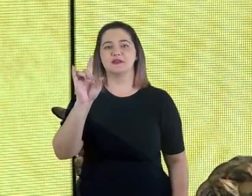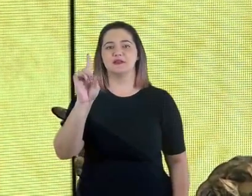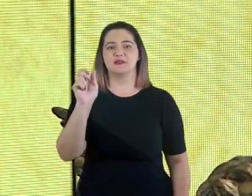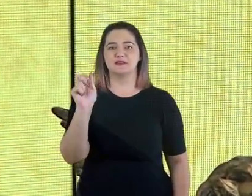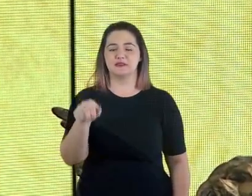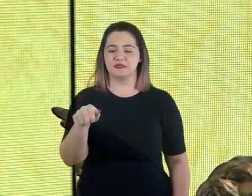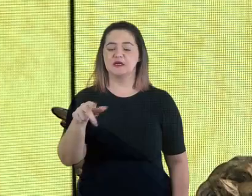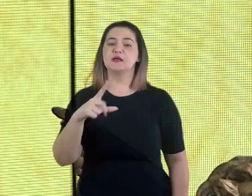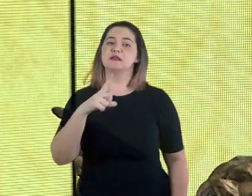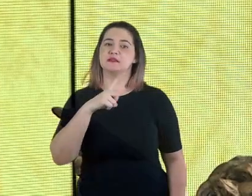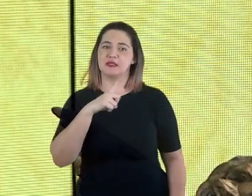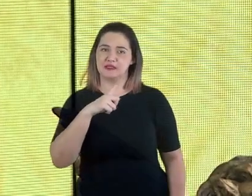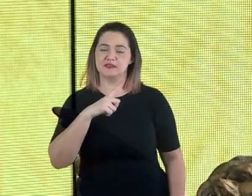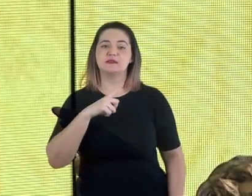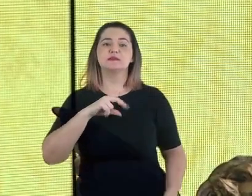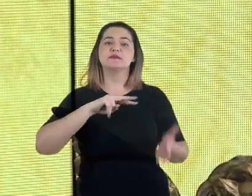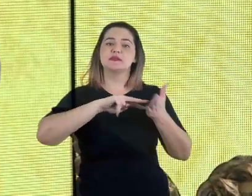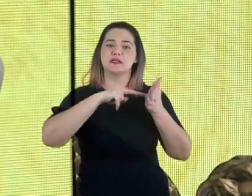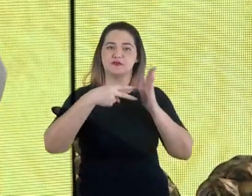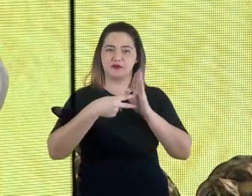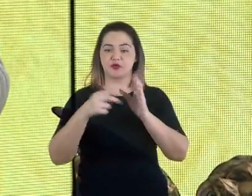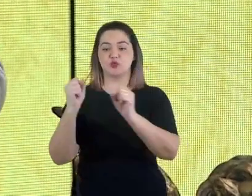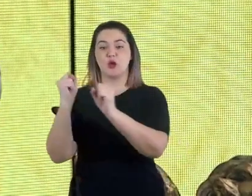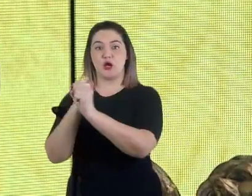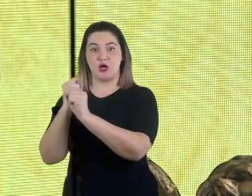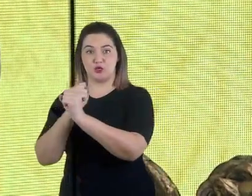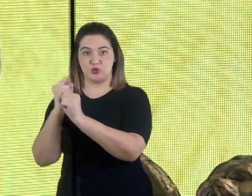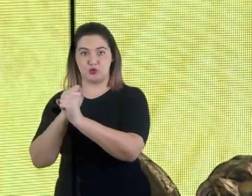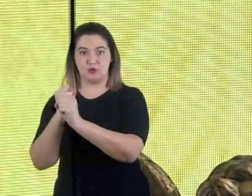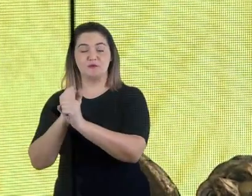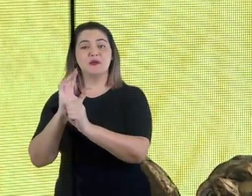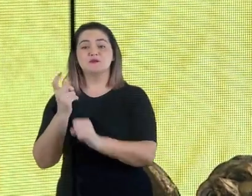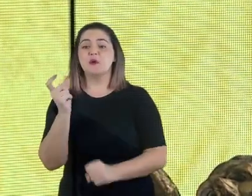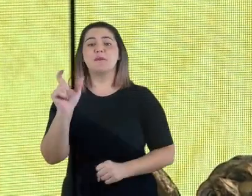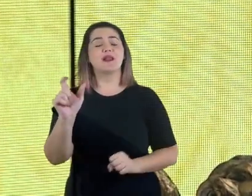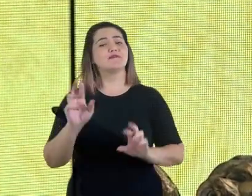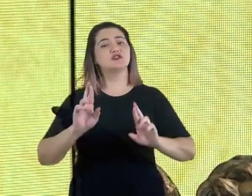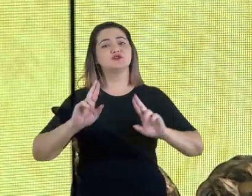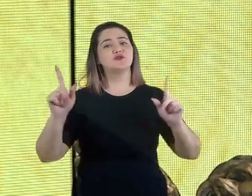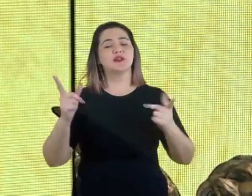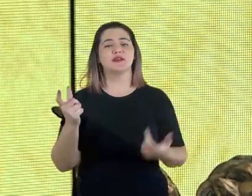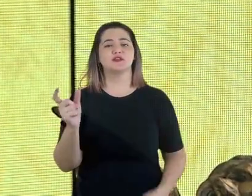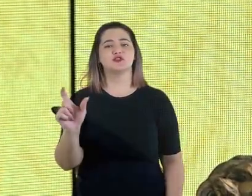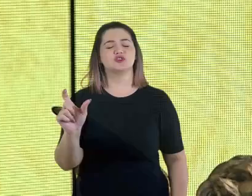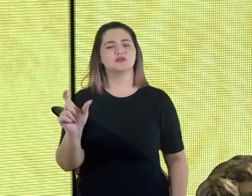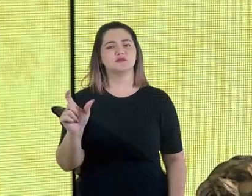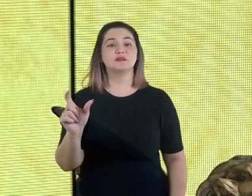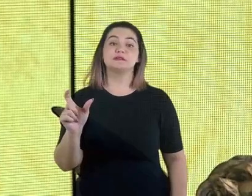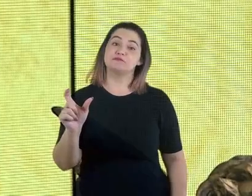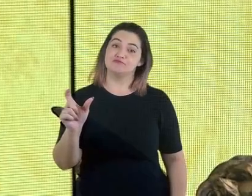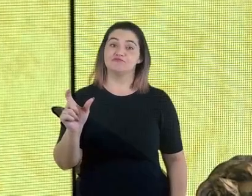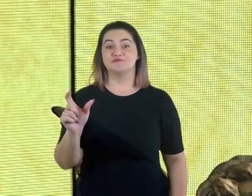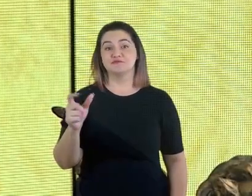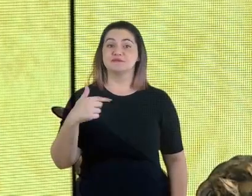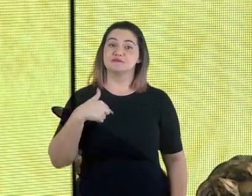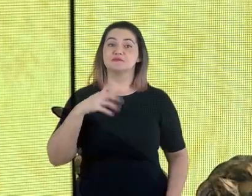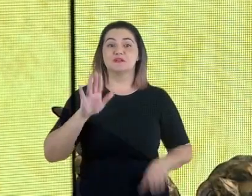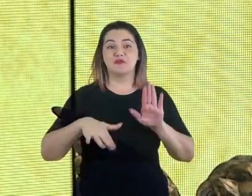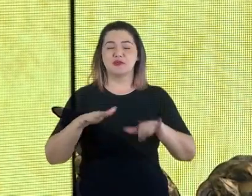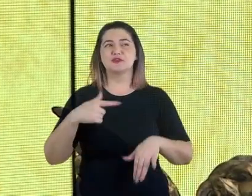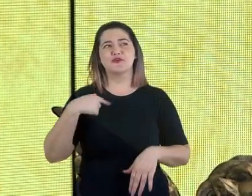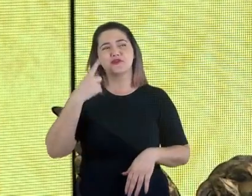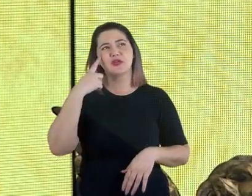um sentido de ano, ele também é um termo incomum. Então eu devo levar em conta que estou diante de um cômputo de